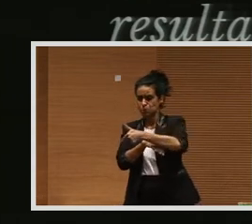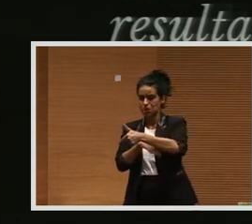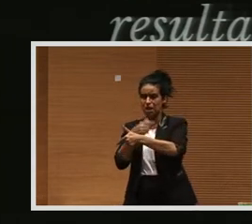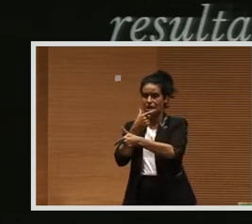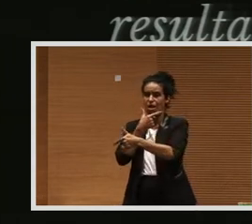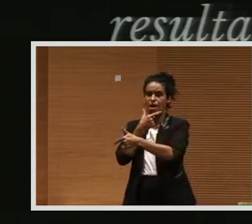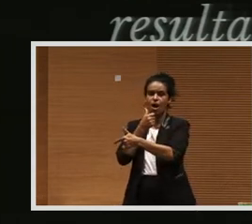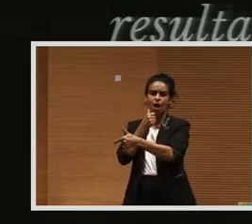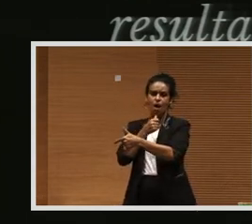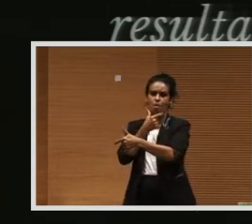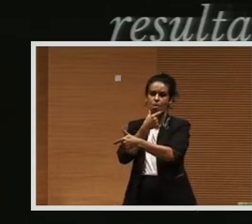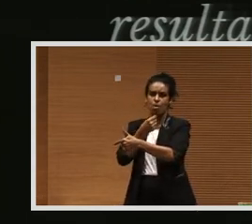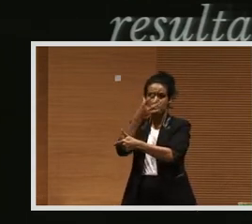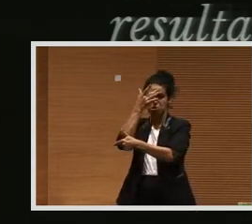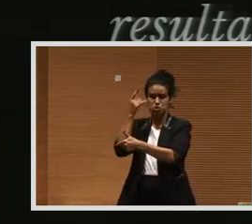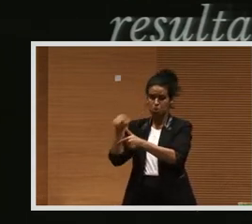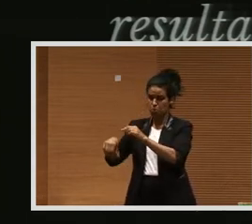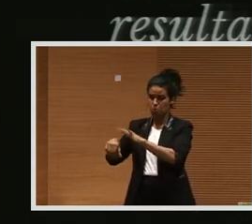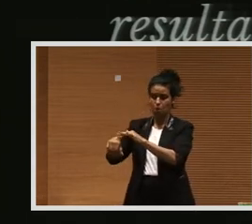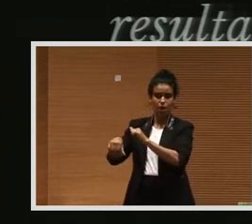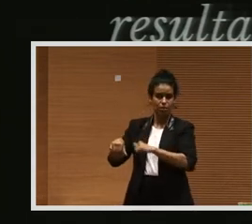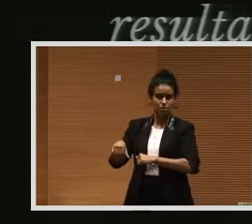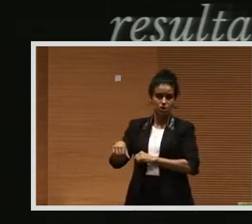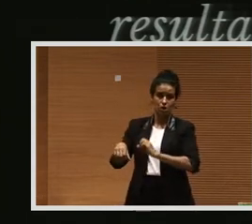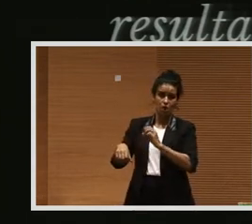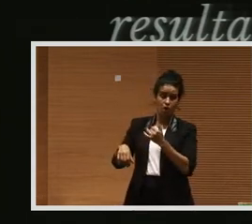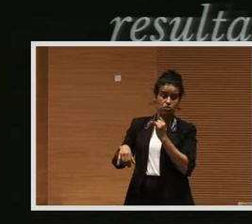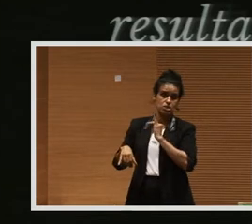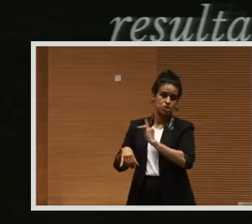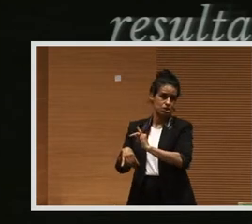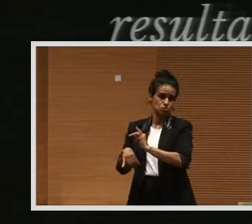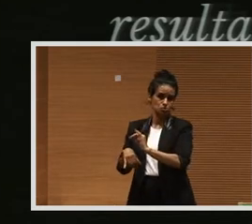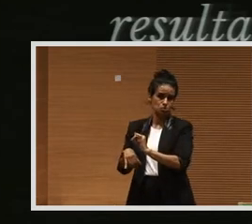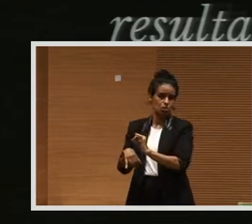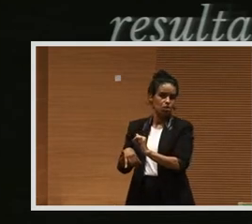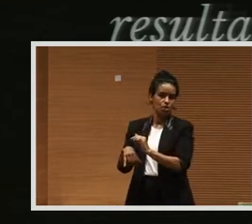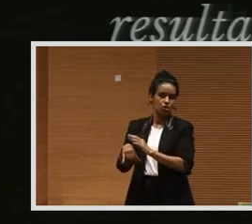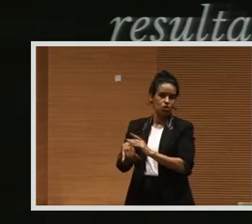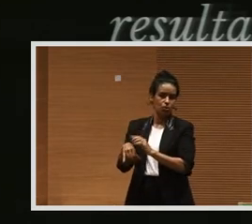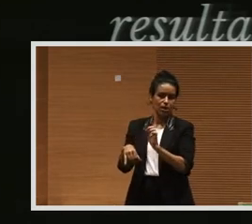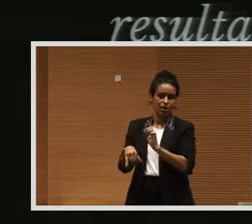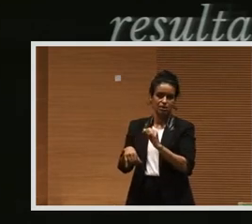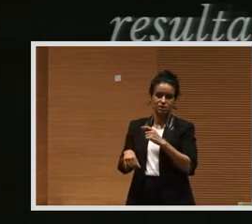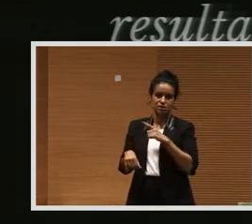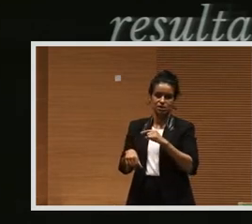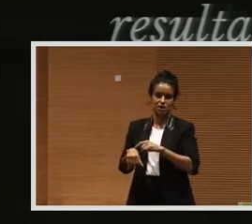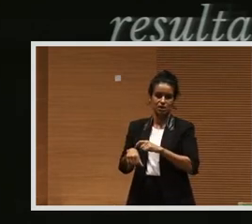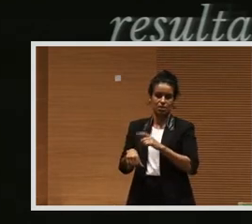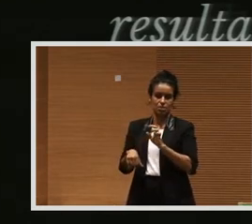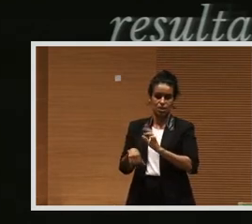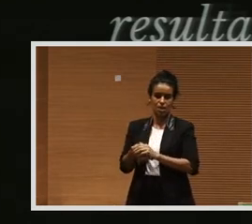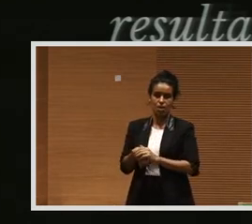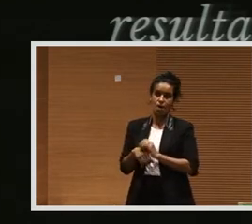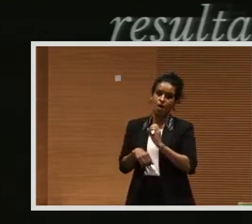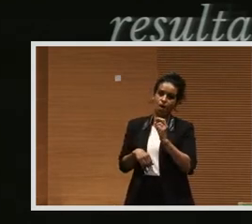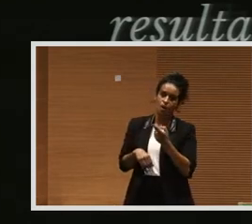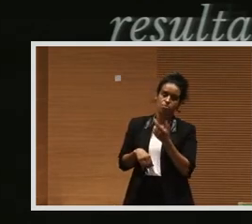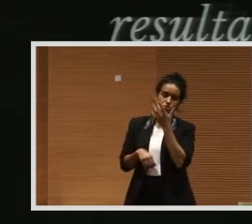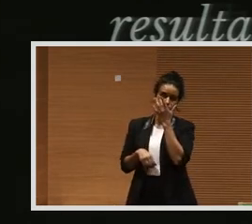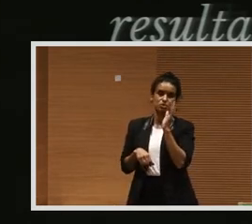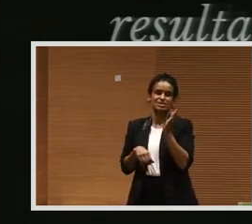não estão doentes, pessoas para quem estão doentes, mas não se pode esperar uma cura